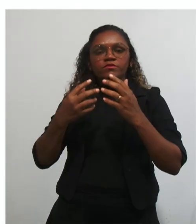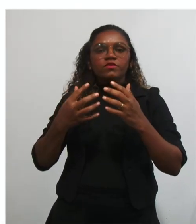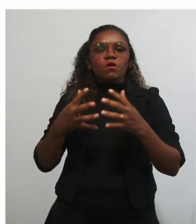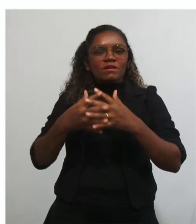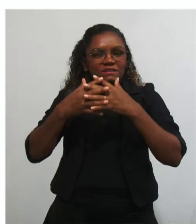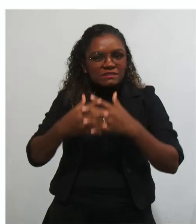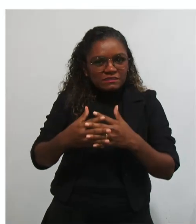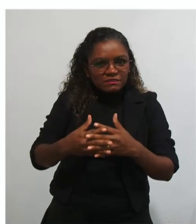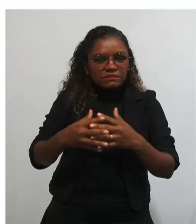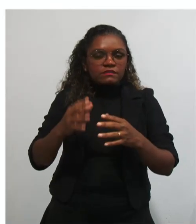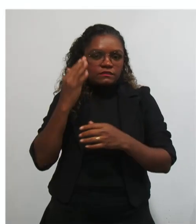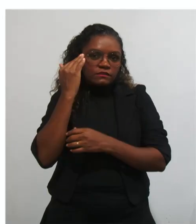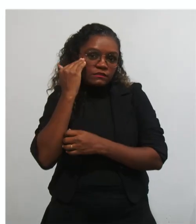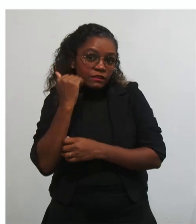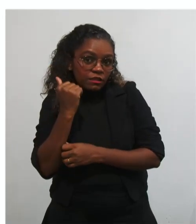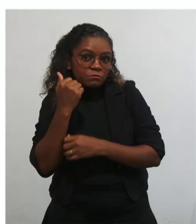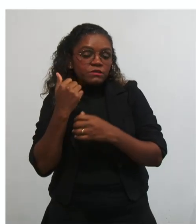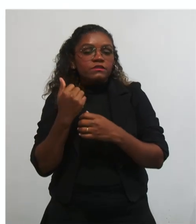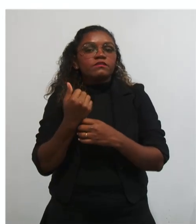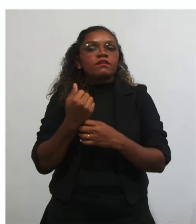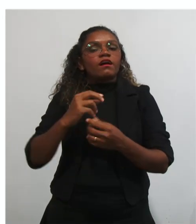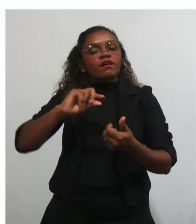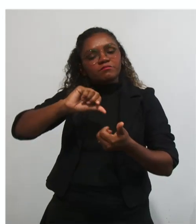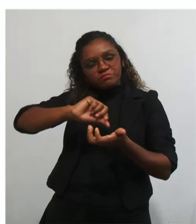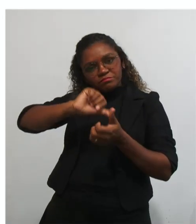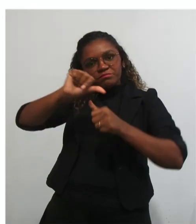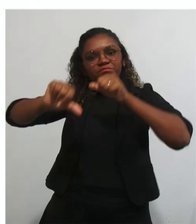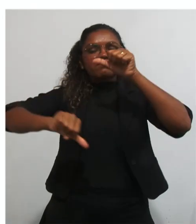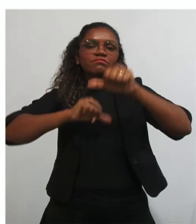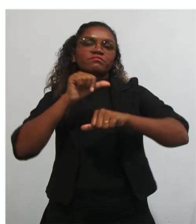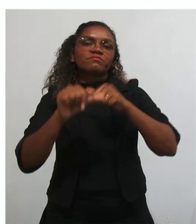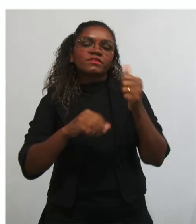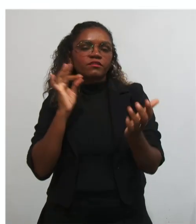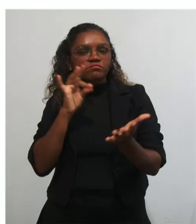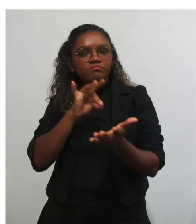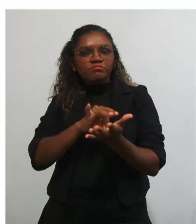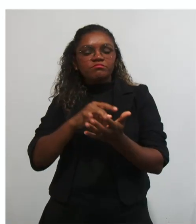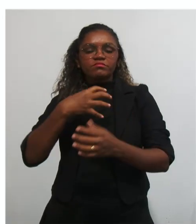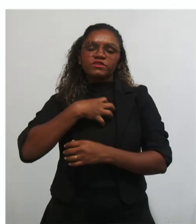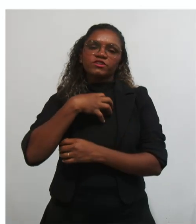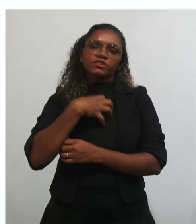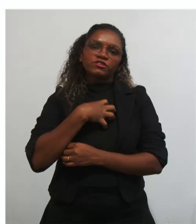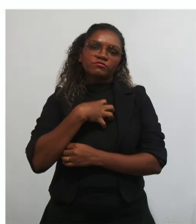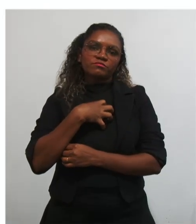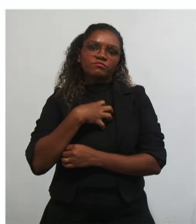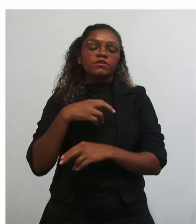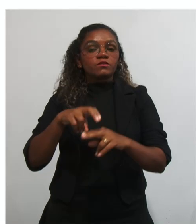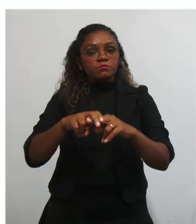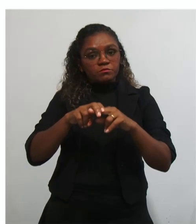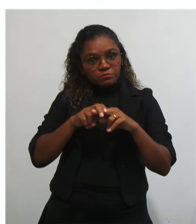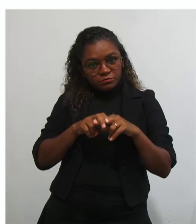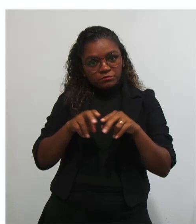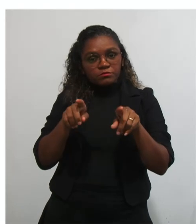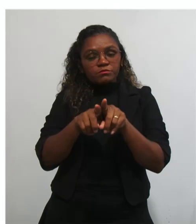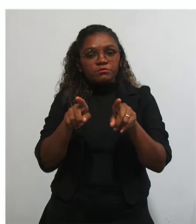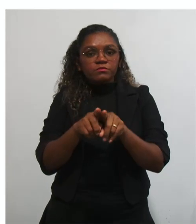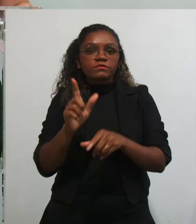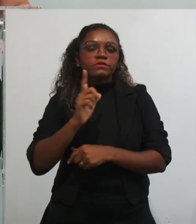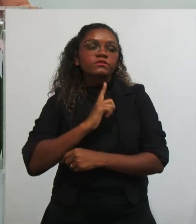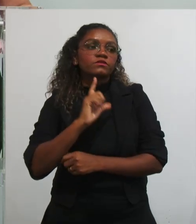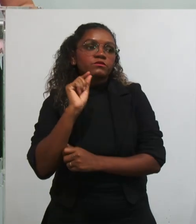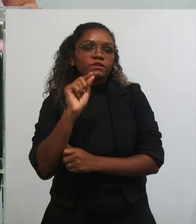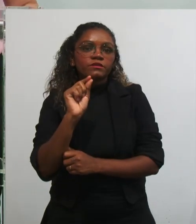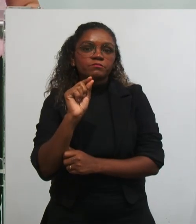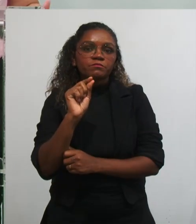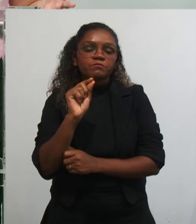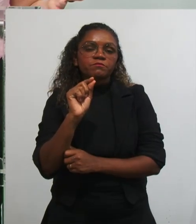experiências auxiliam o sujeito a ampliar sua visão de mundo. E é por isso, então, que nós temos lá,